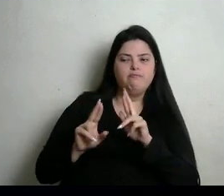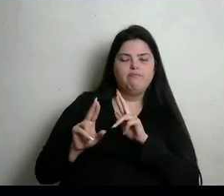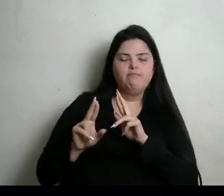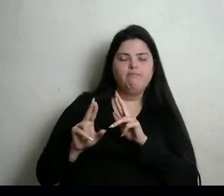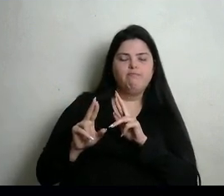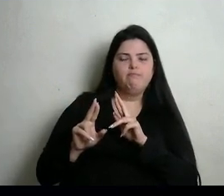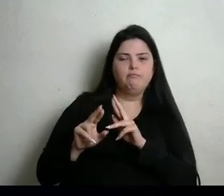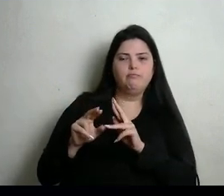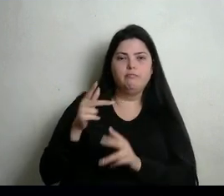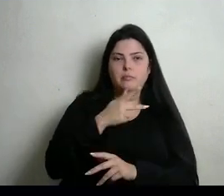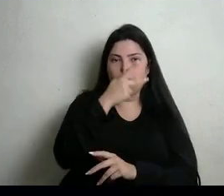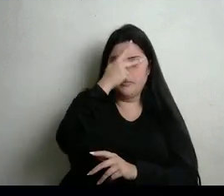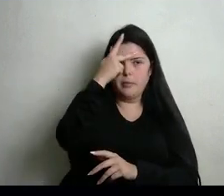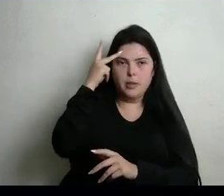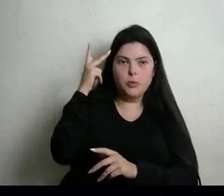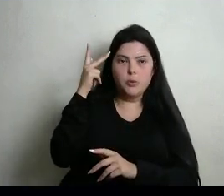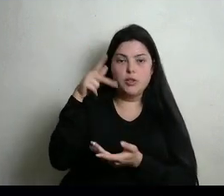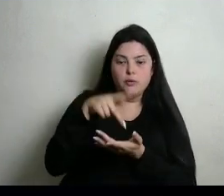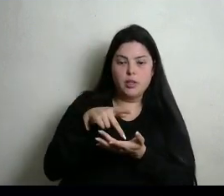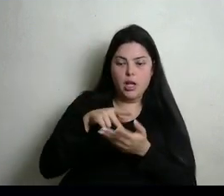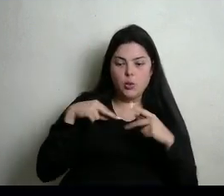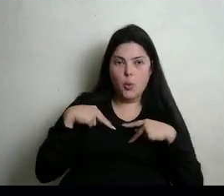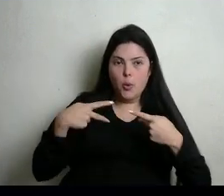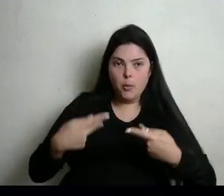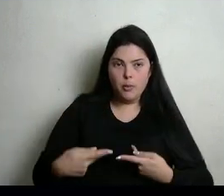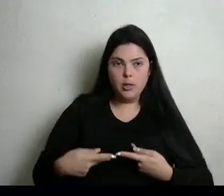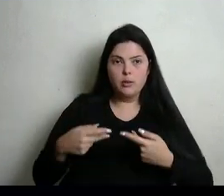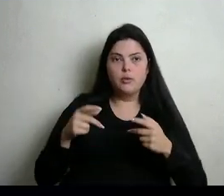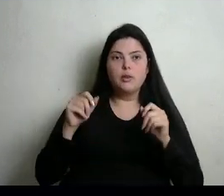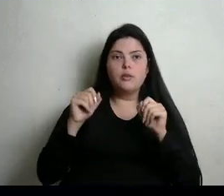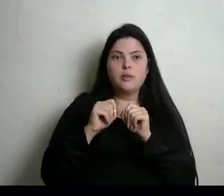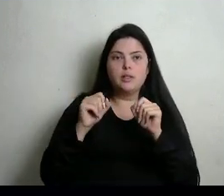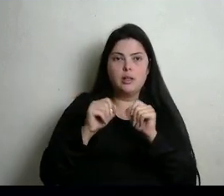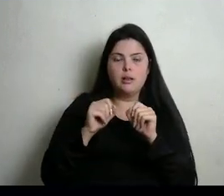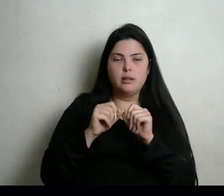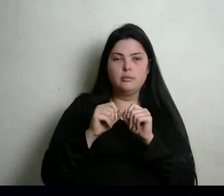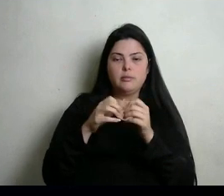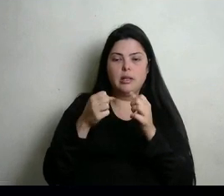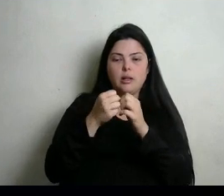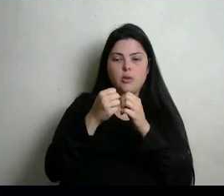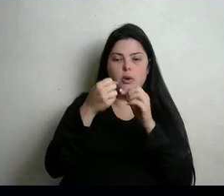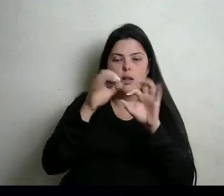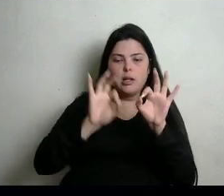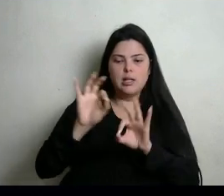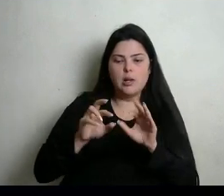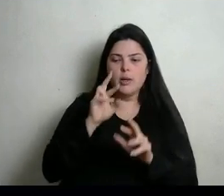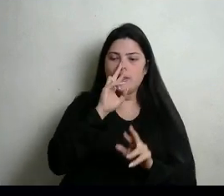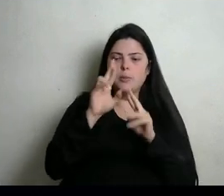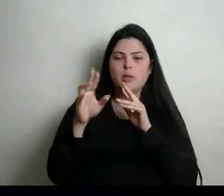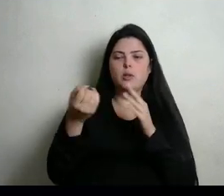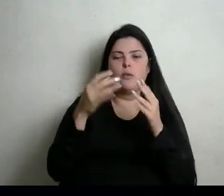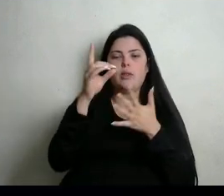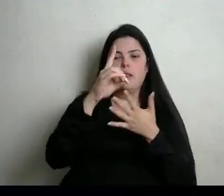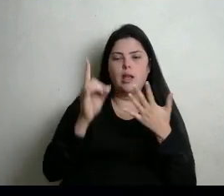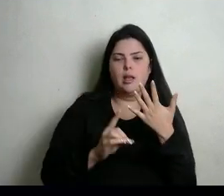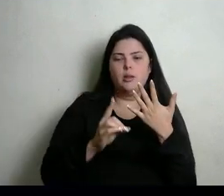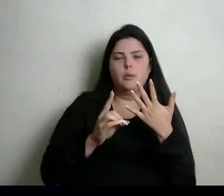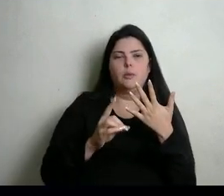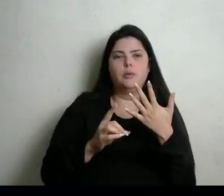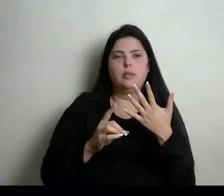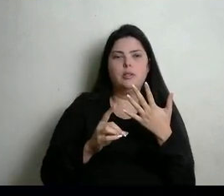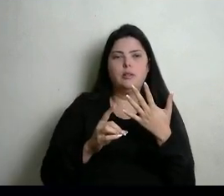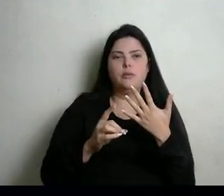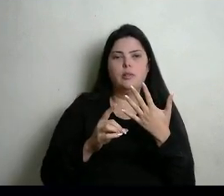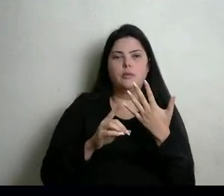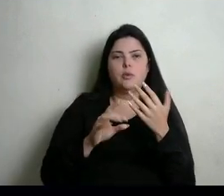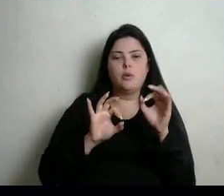pessoas reais, humanos, eles foram lá e rotularam essas respostas. E esses novos dados foram condensados